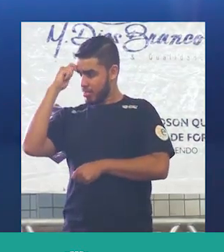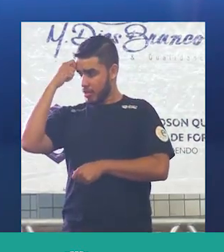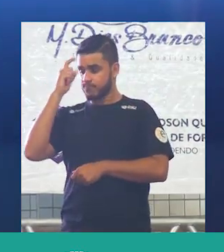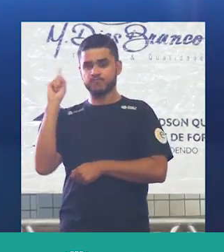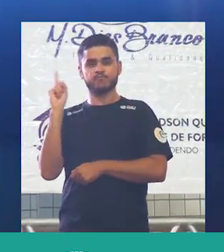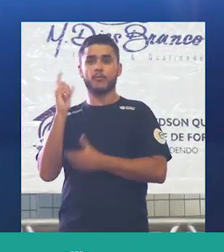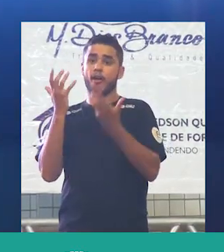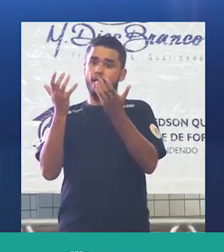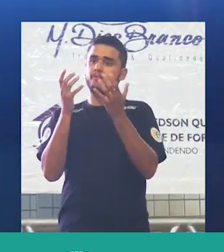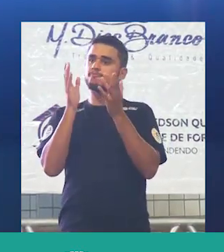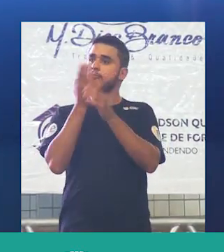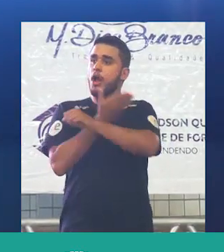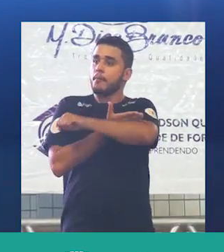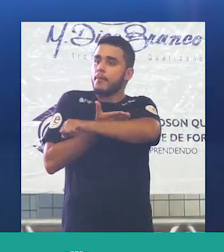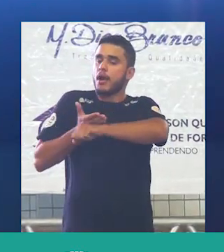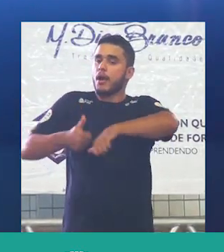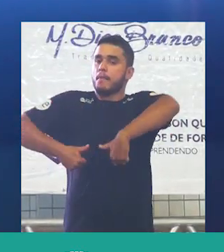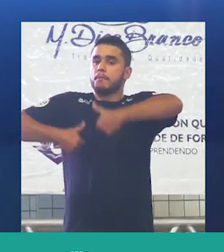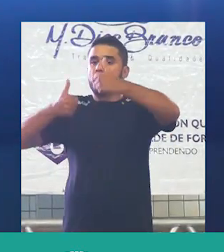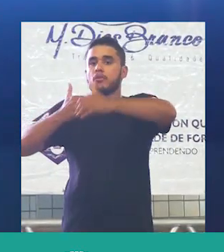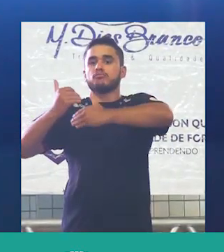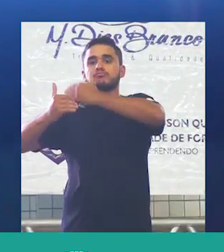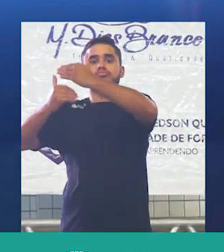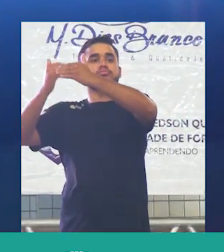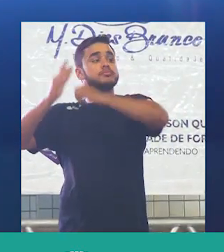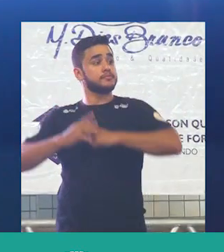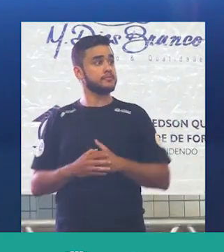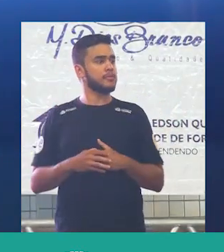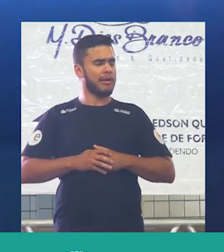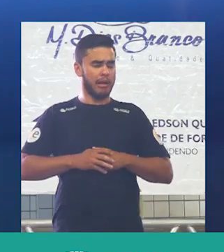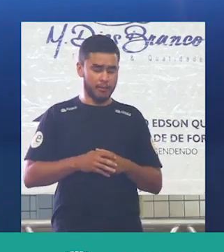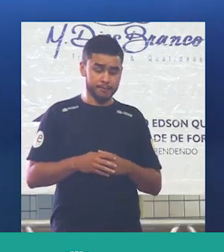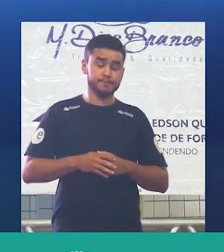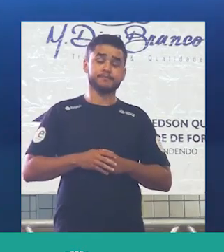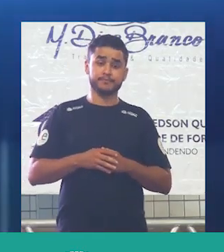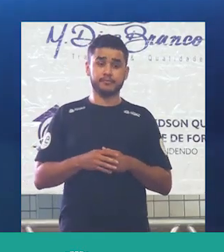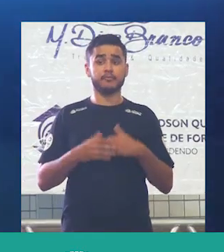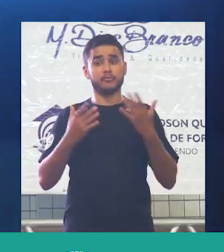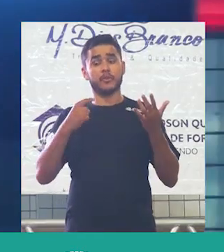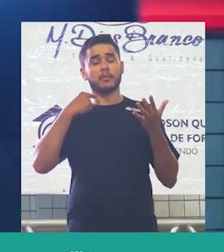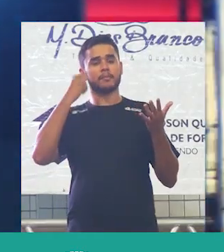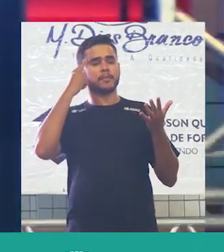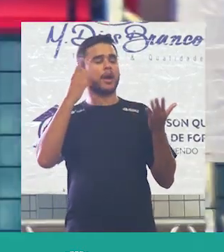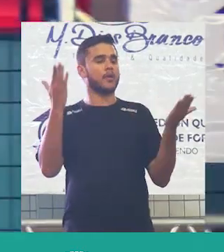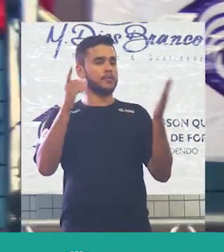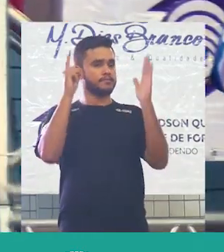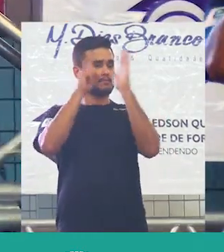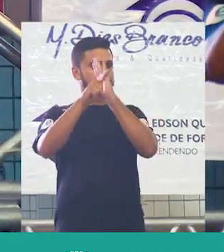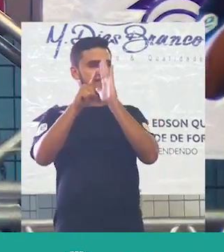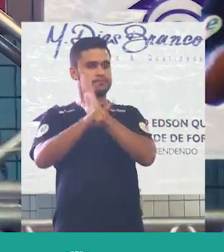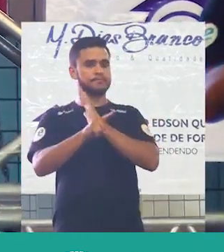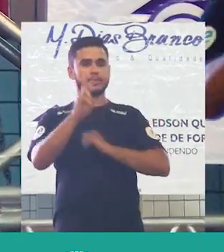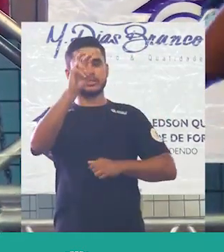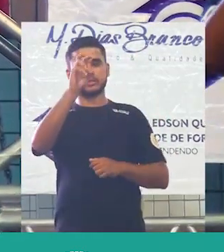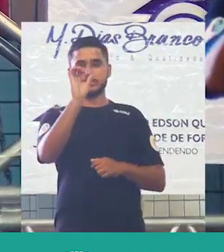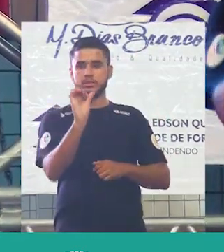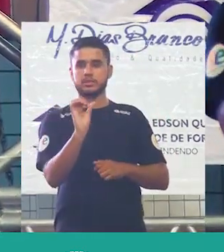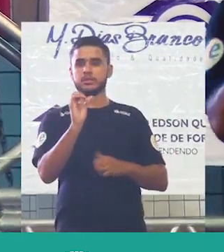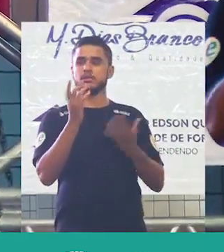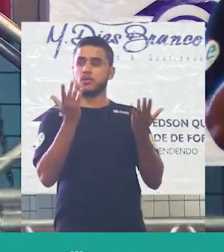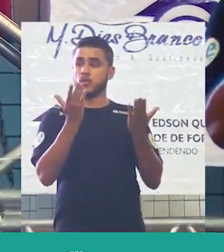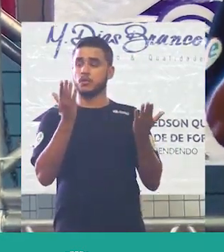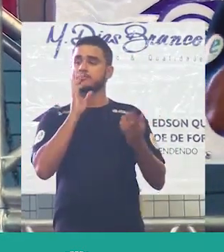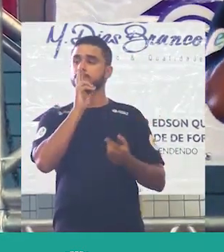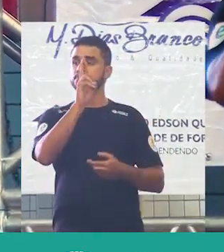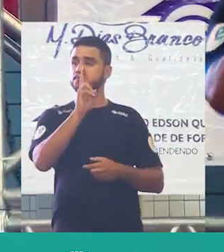um melhoramento da nossa raça. Ó, assim, vamos resolver as questões 5 e